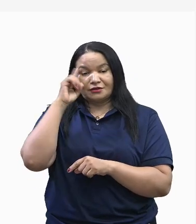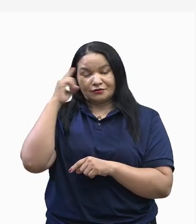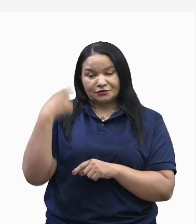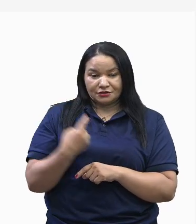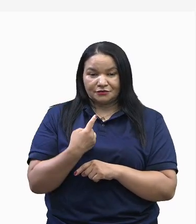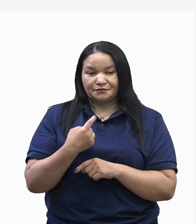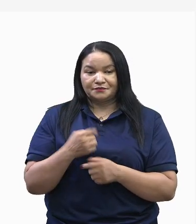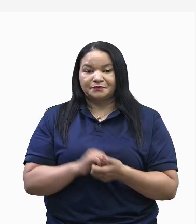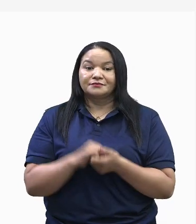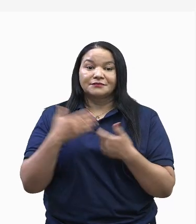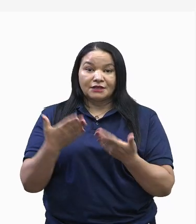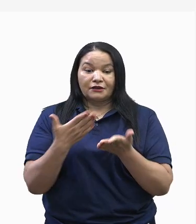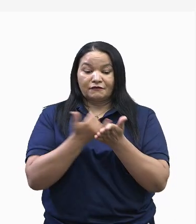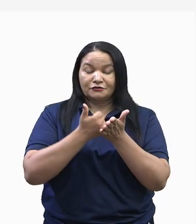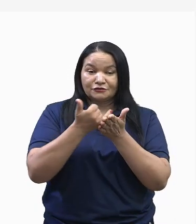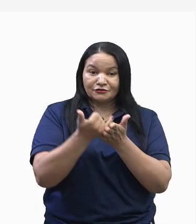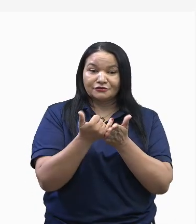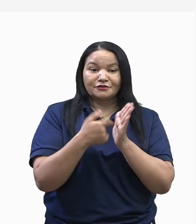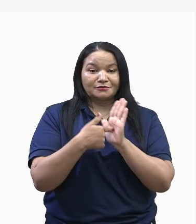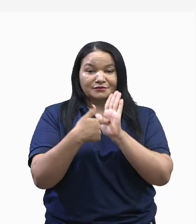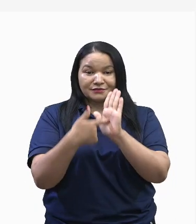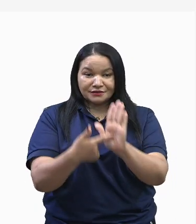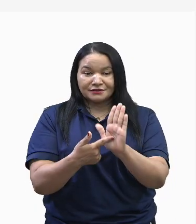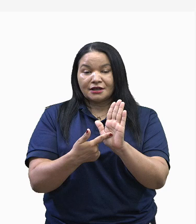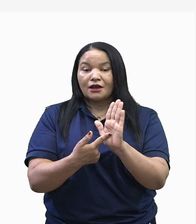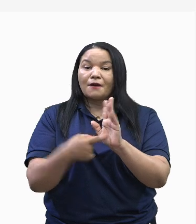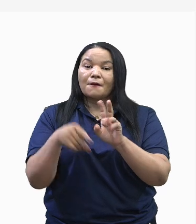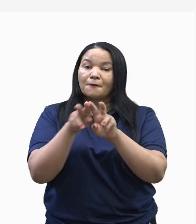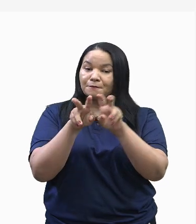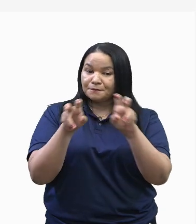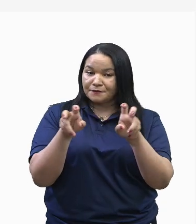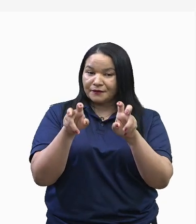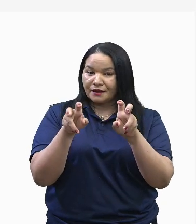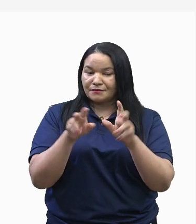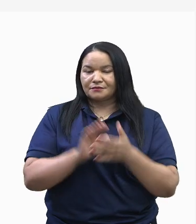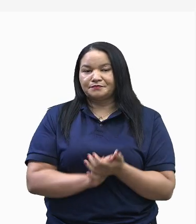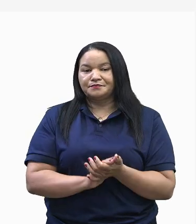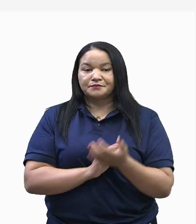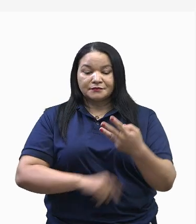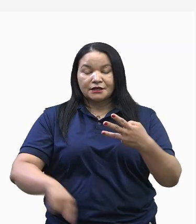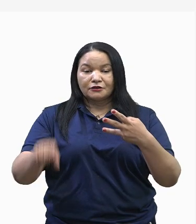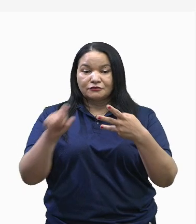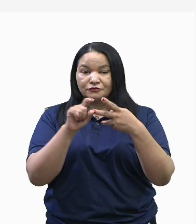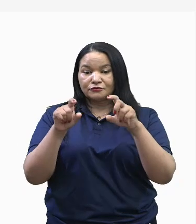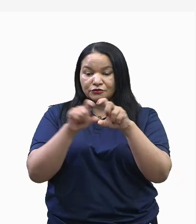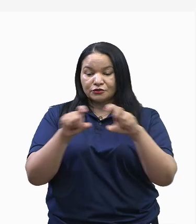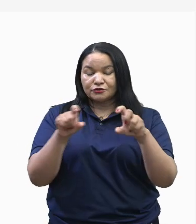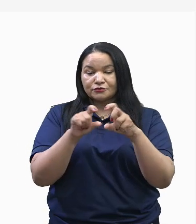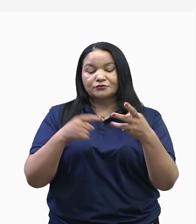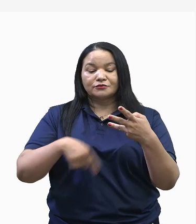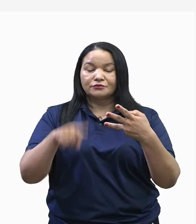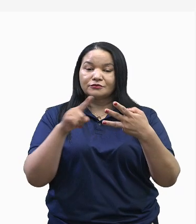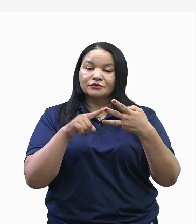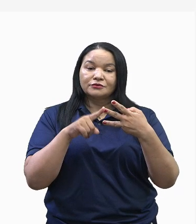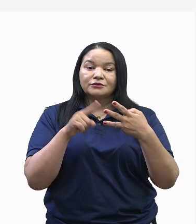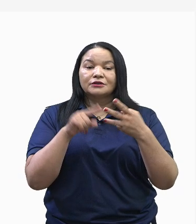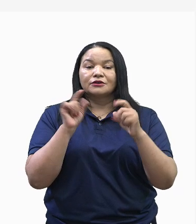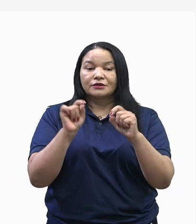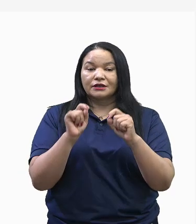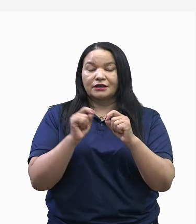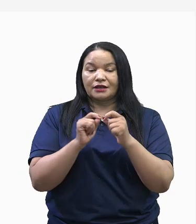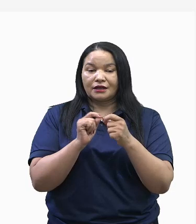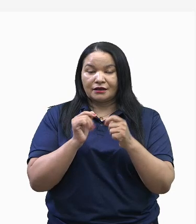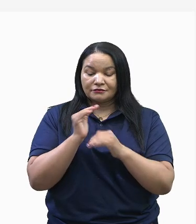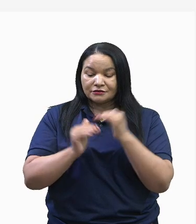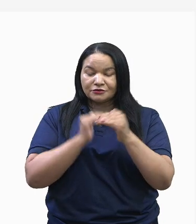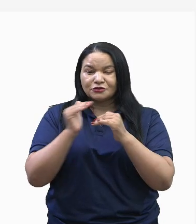a introdução, ela vai apresentar o tema. Já o desenvolvimento, como nós colocamos anteriormente, ele é